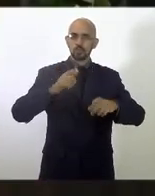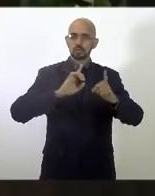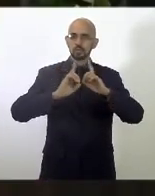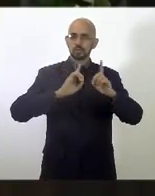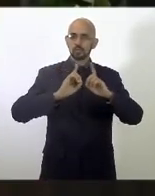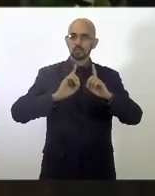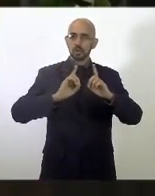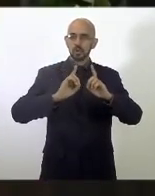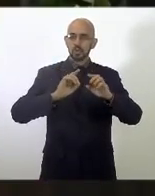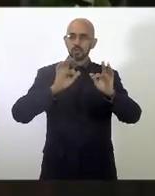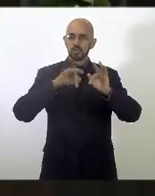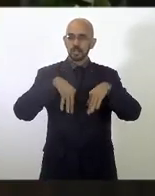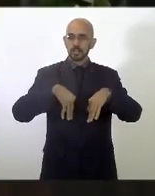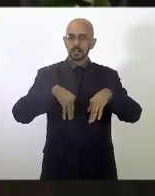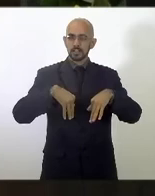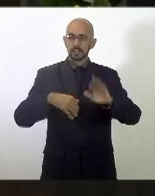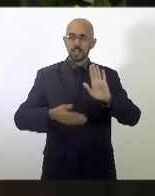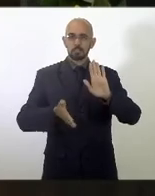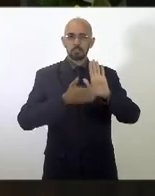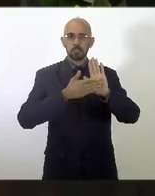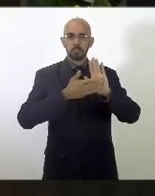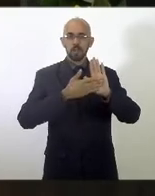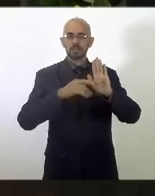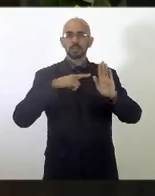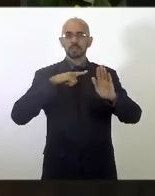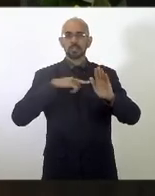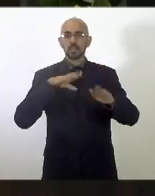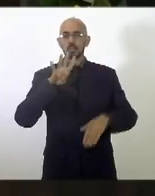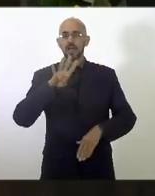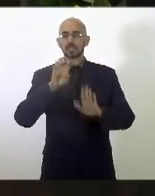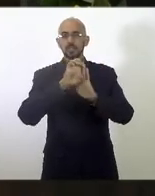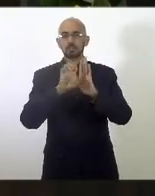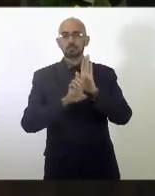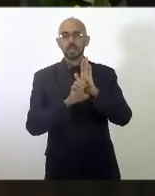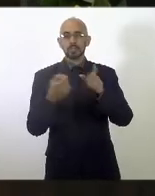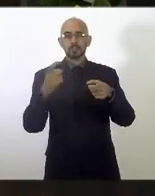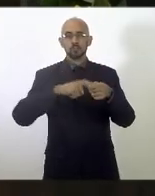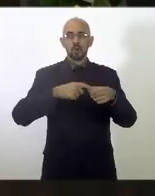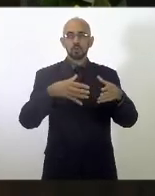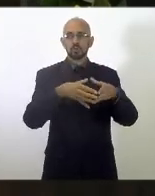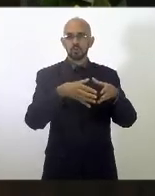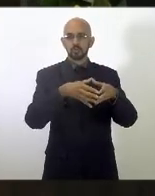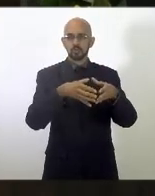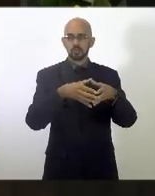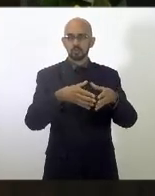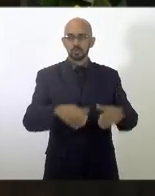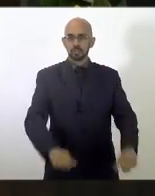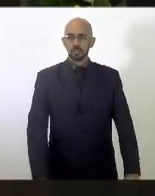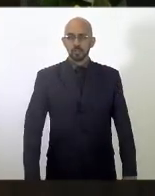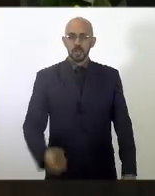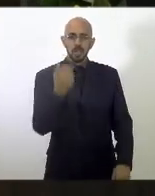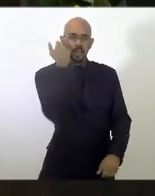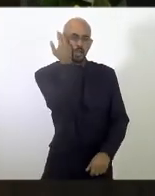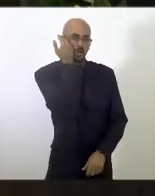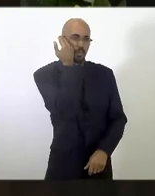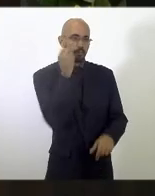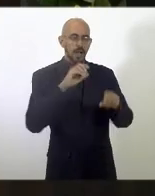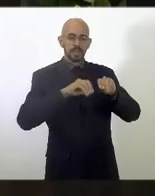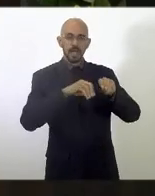discussão. Presente proposta recebeu 4 emendas e retorna às comissões. Deputado Eliomar, seu som está aberto, por